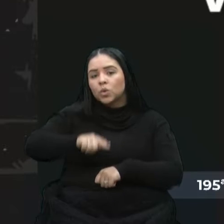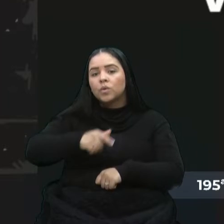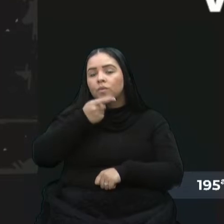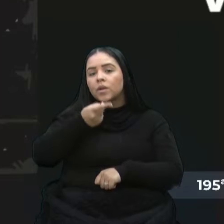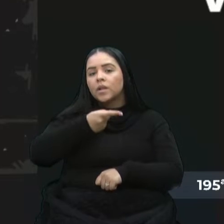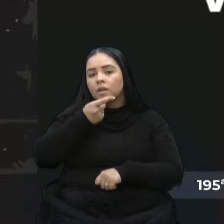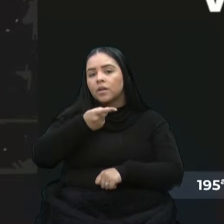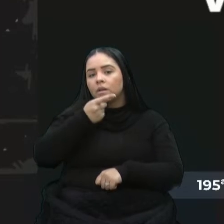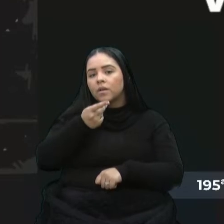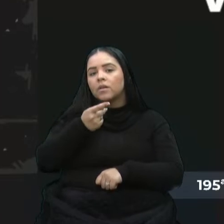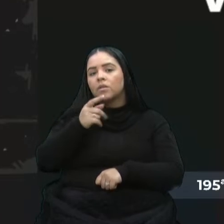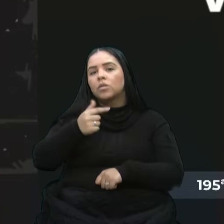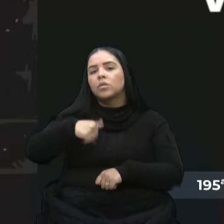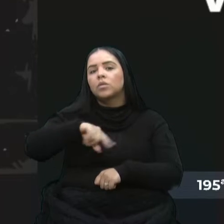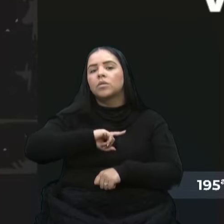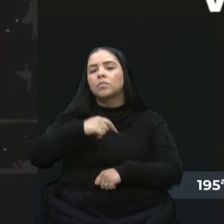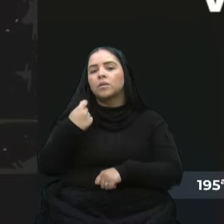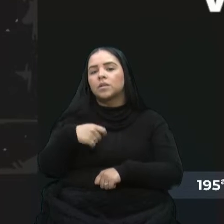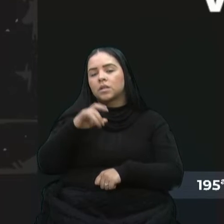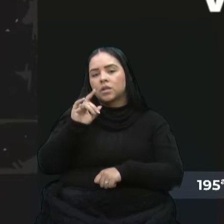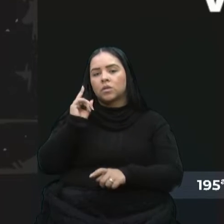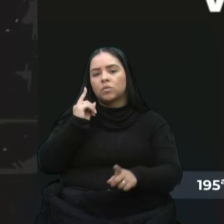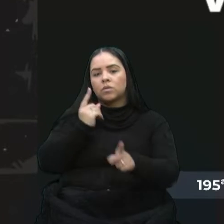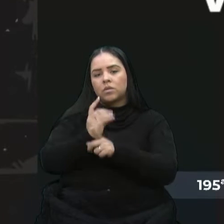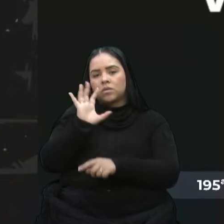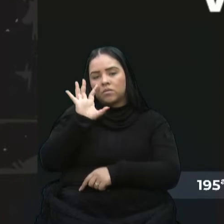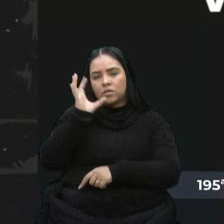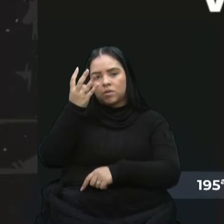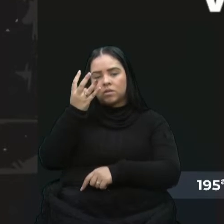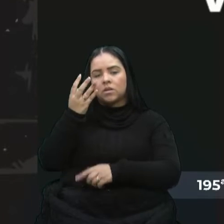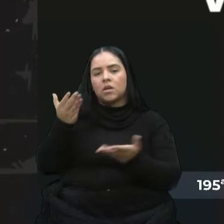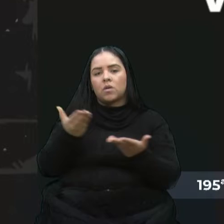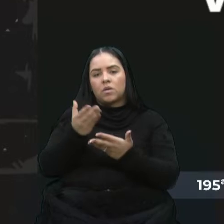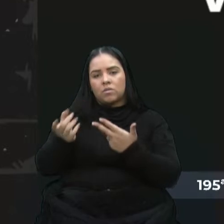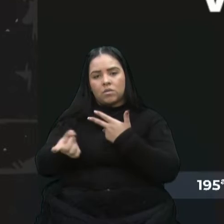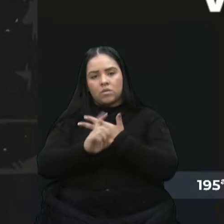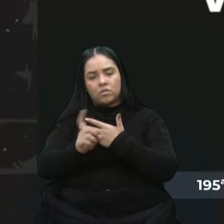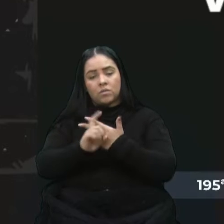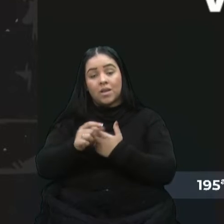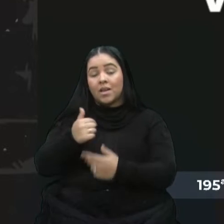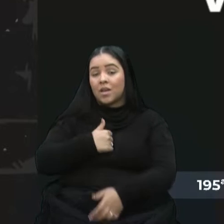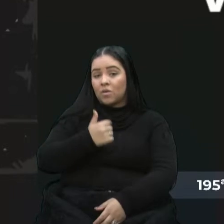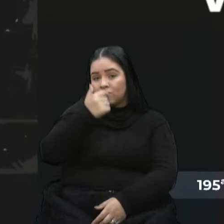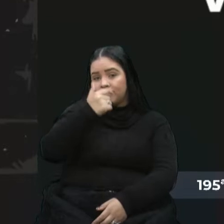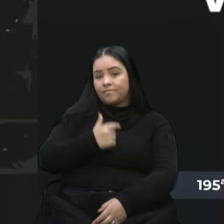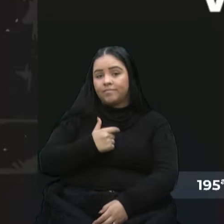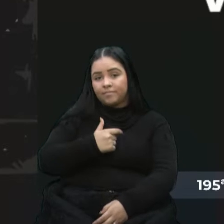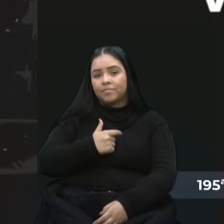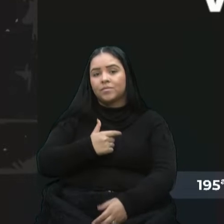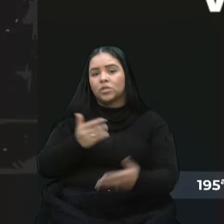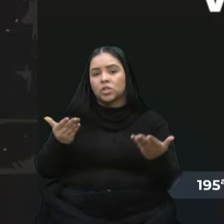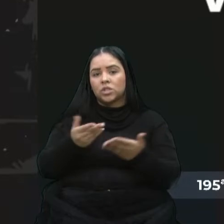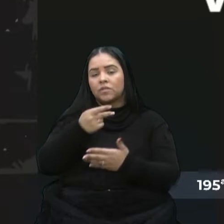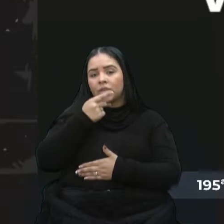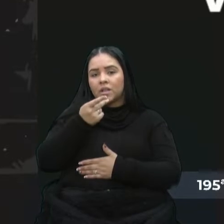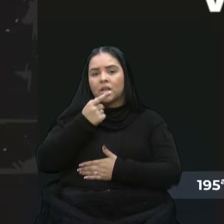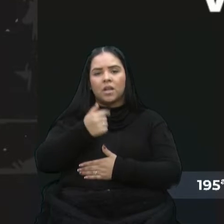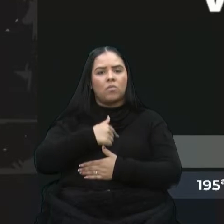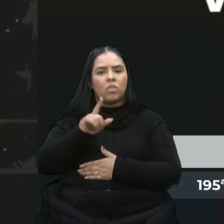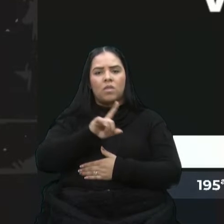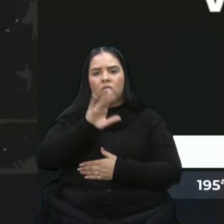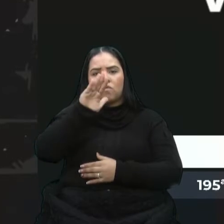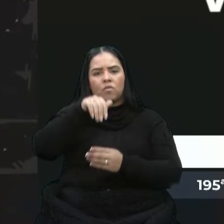reiterar. Temos que achar solução, e a solução hoje passa pelo Executivo. Esse vereador já fala de antemão, não voto